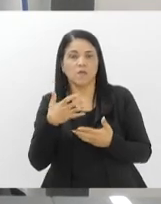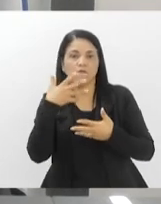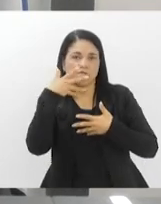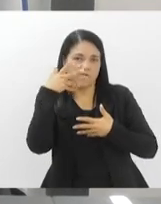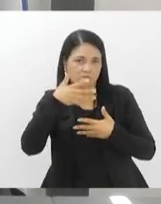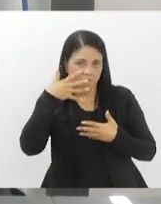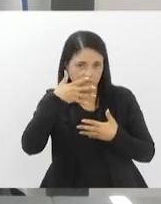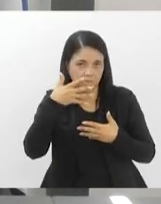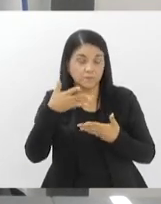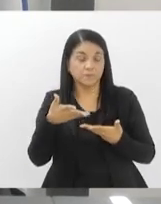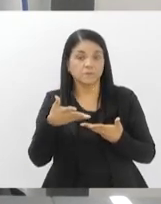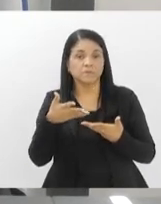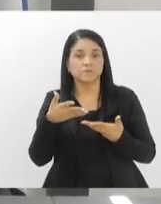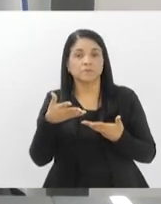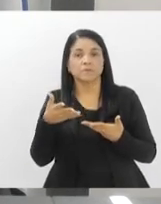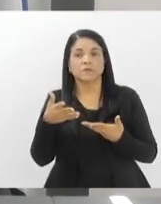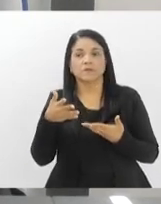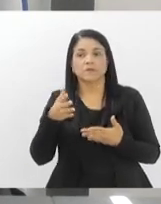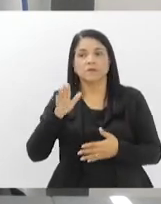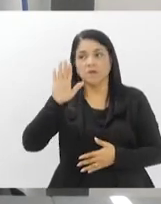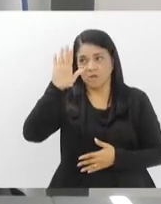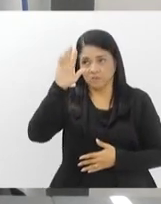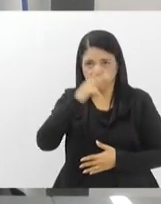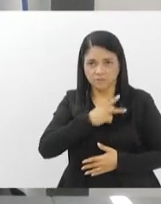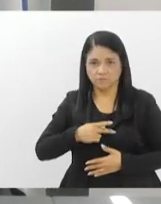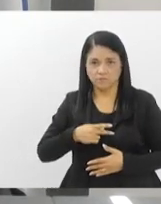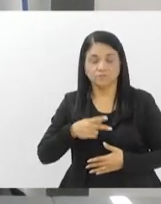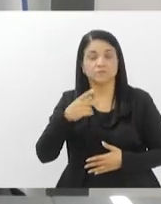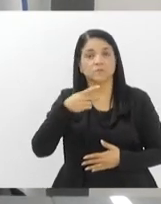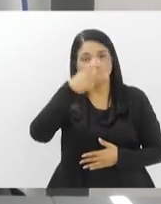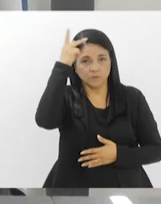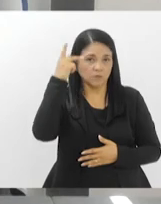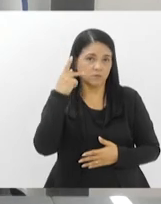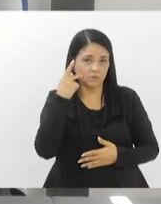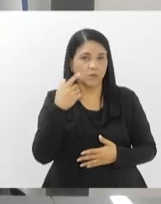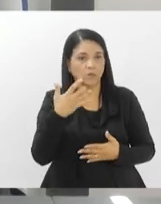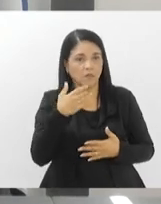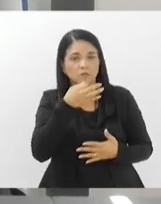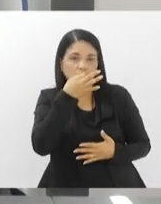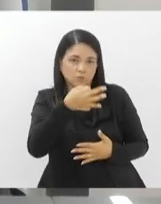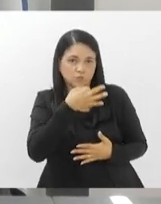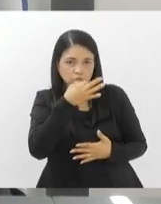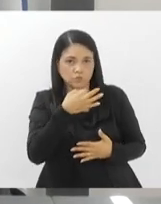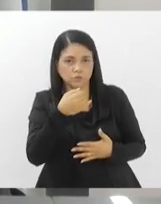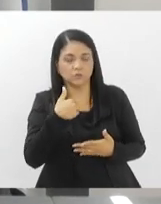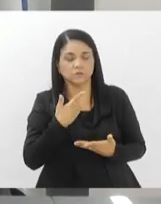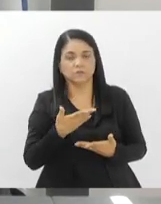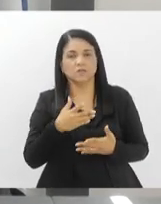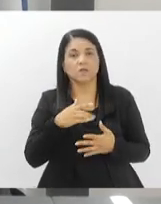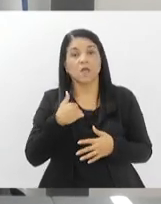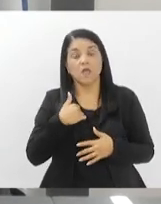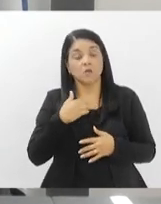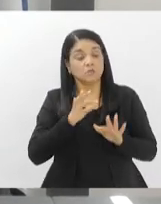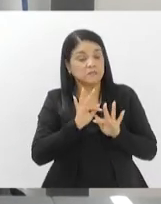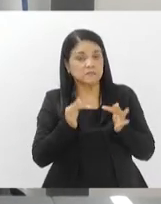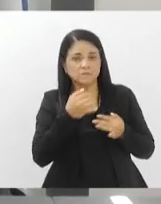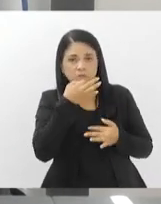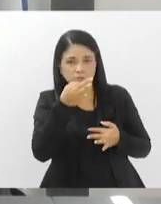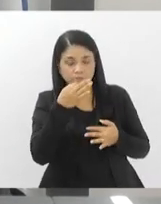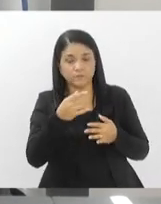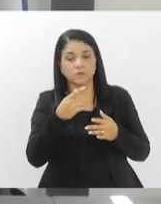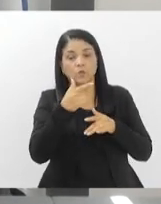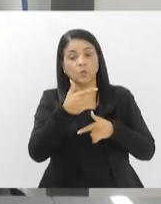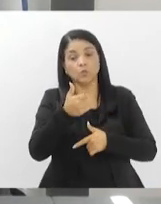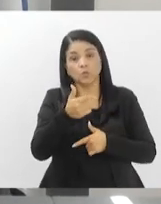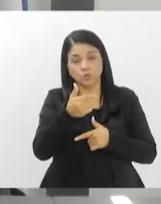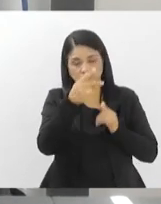pode... Presidente, ser, eu também queria dar uma sugestão. Importante para a reforma do texto. Uma simples sugestão, senhor presidente. Então, eu anuncio o projeto 12 da